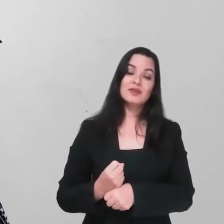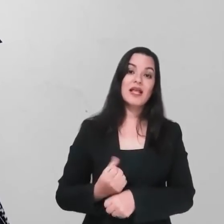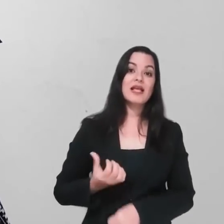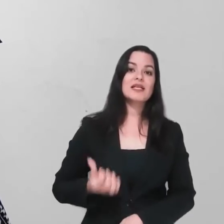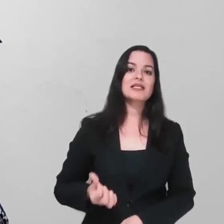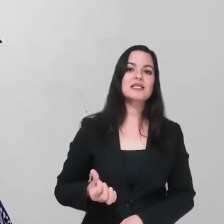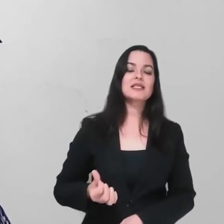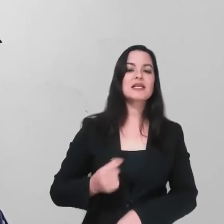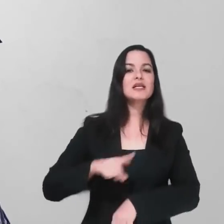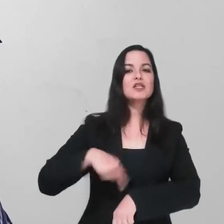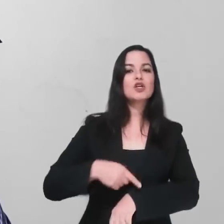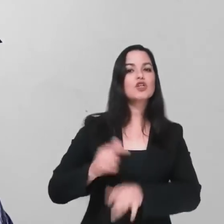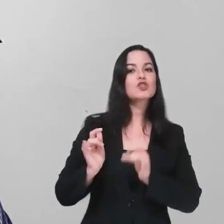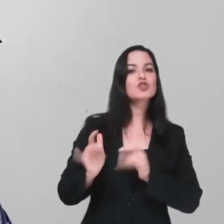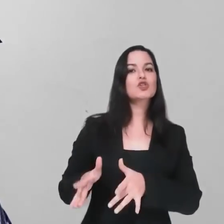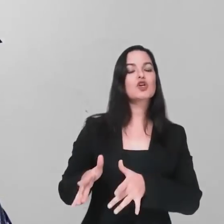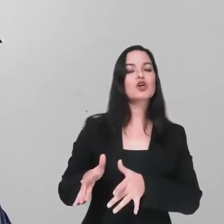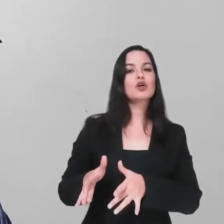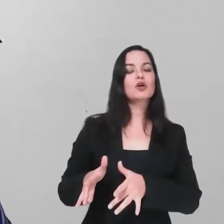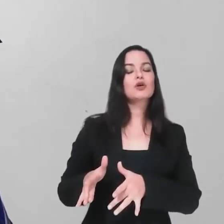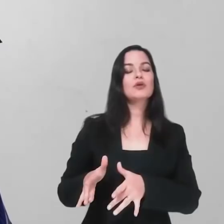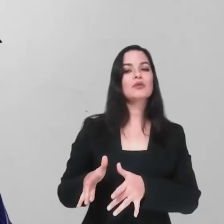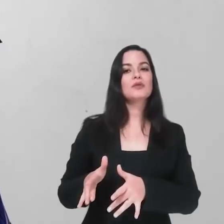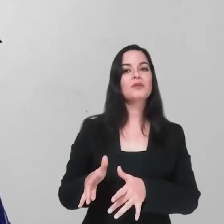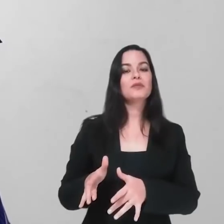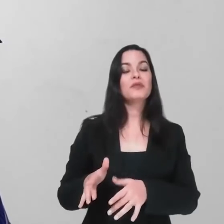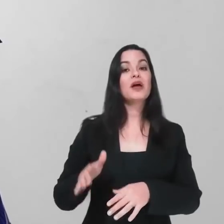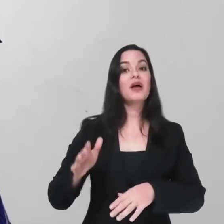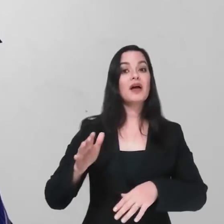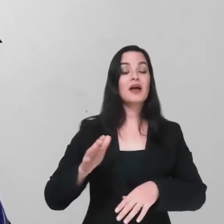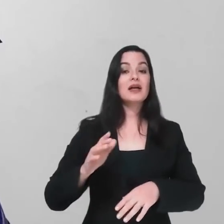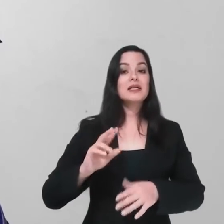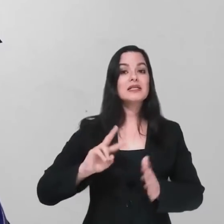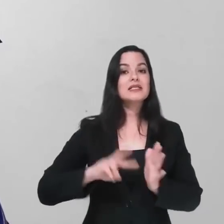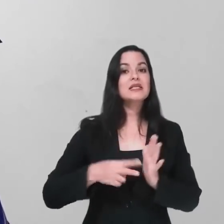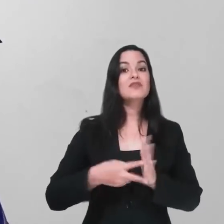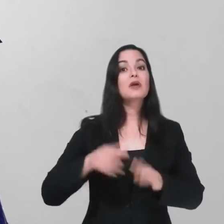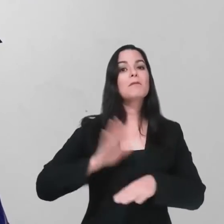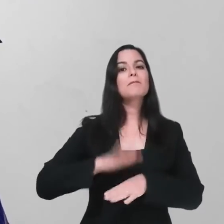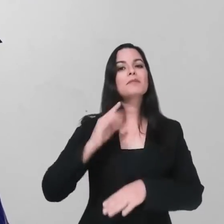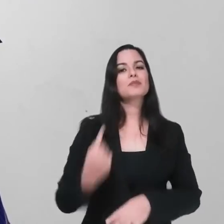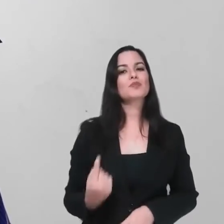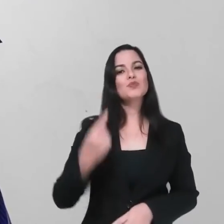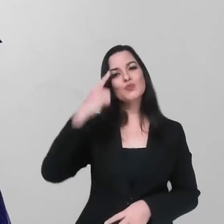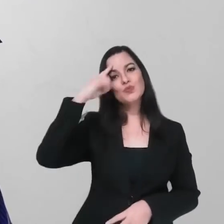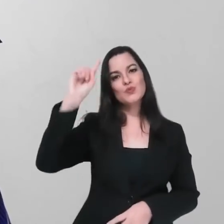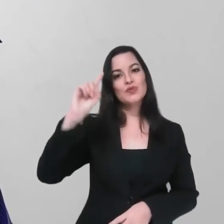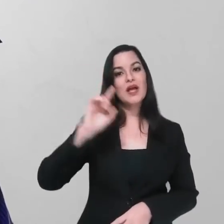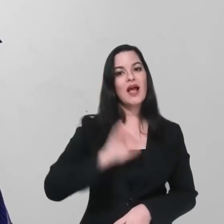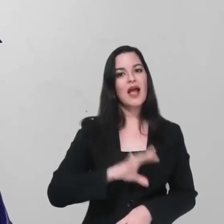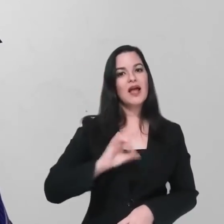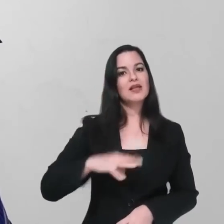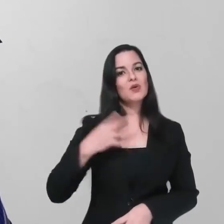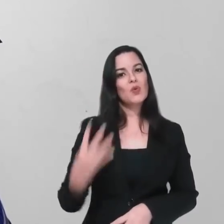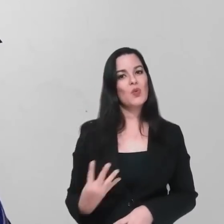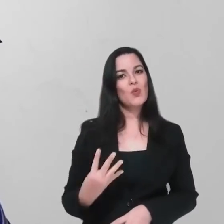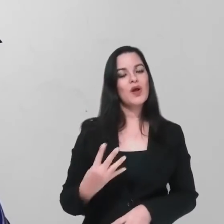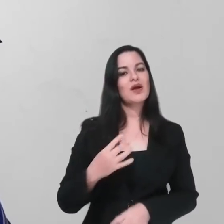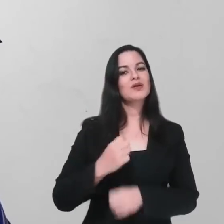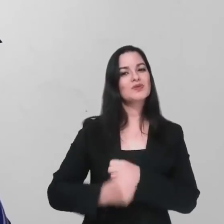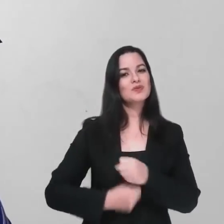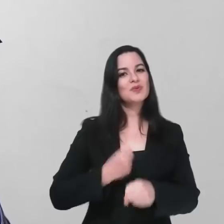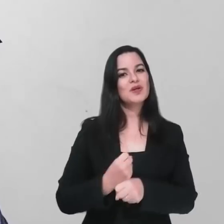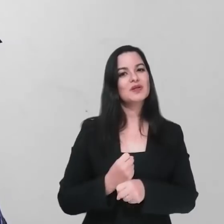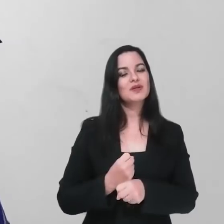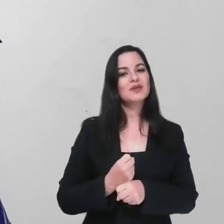dia. E aí, na organização dos calendários, esse um dia é colocado no mês de